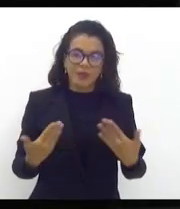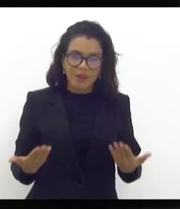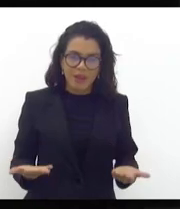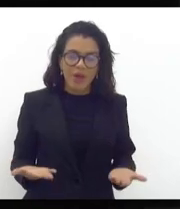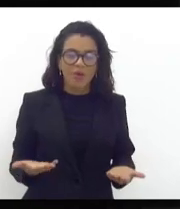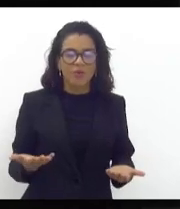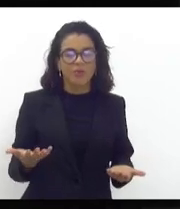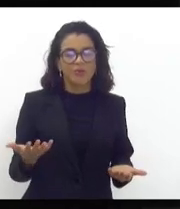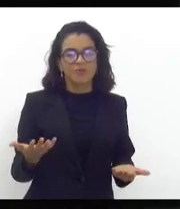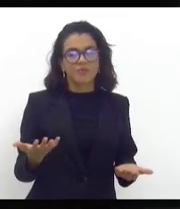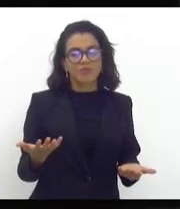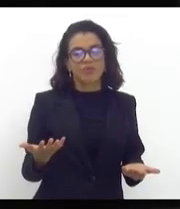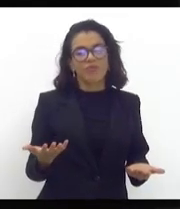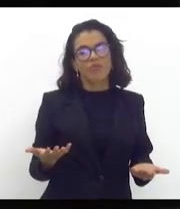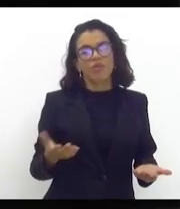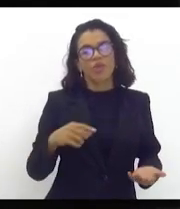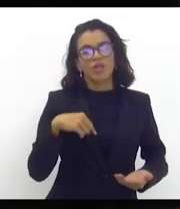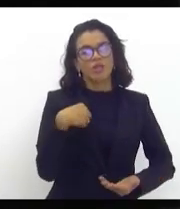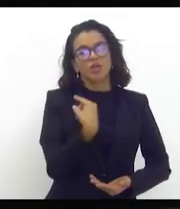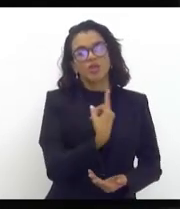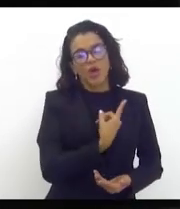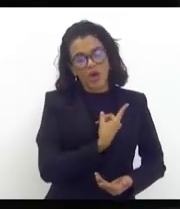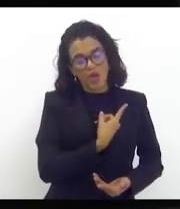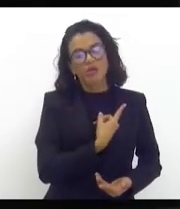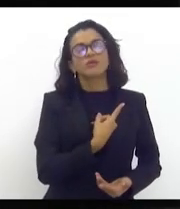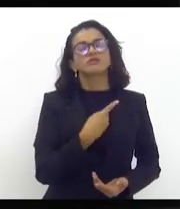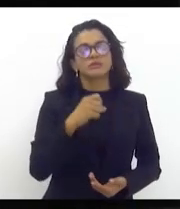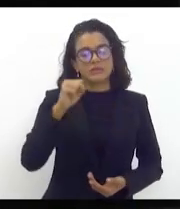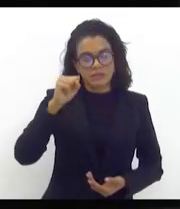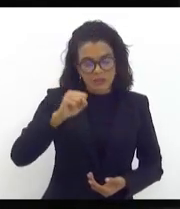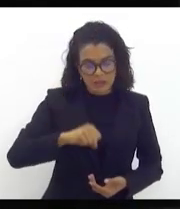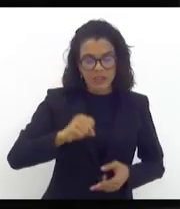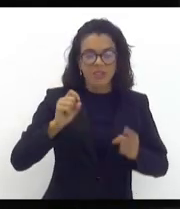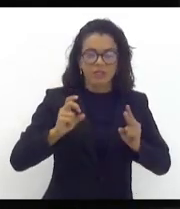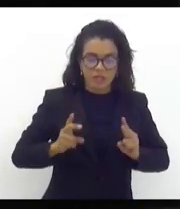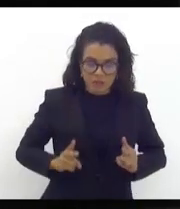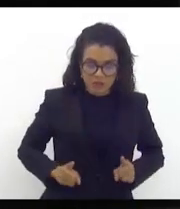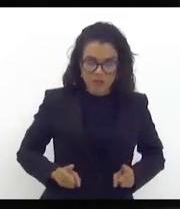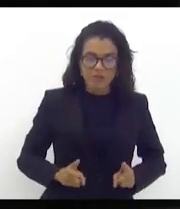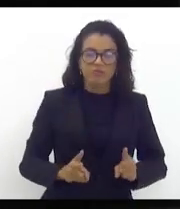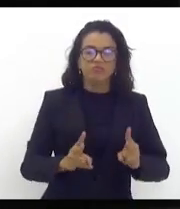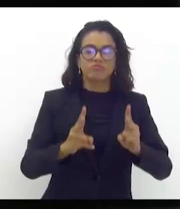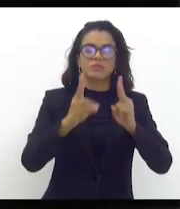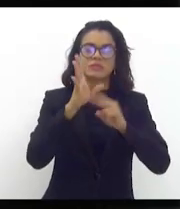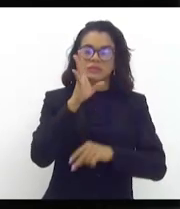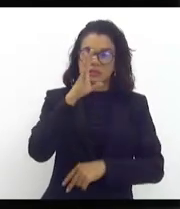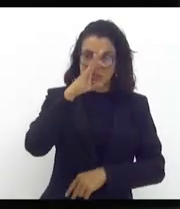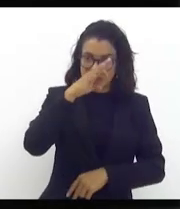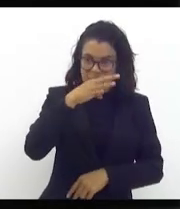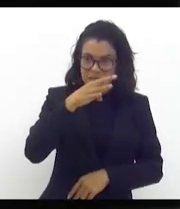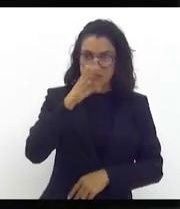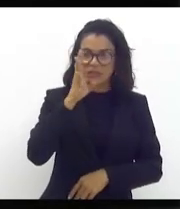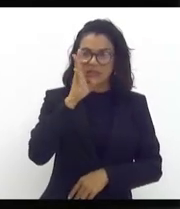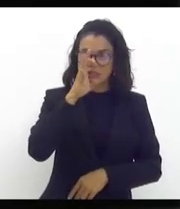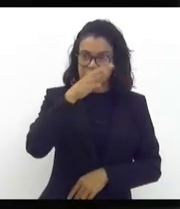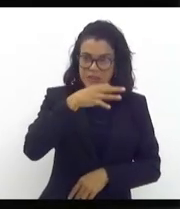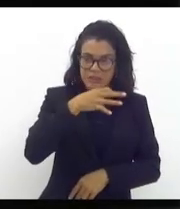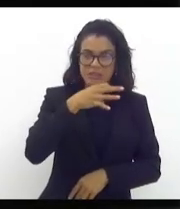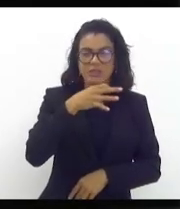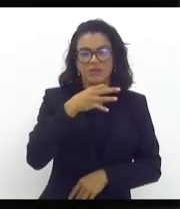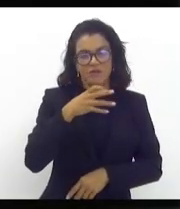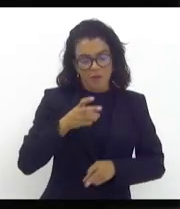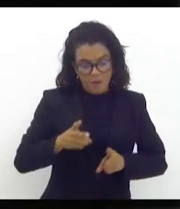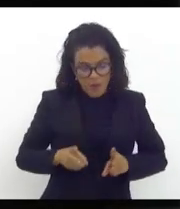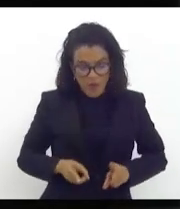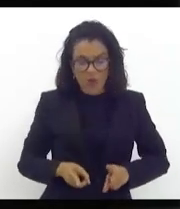quero dizer o seguinte, nós vamos continuar insistindo, vamos ocupar